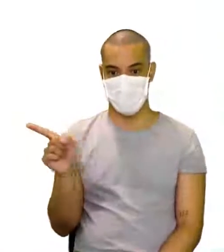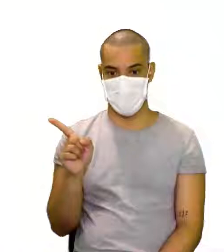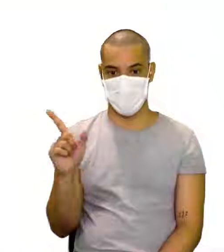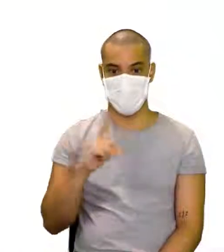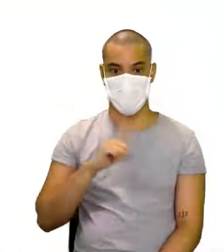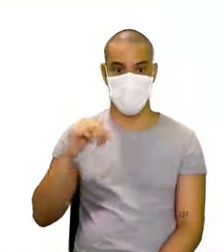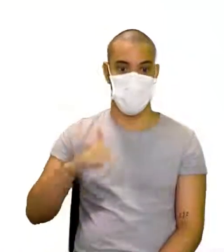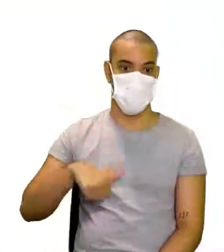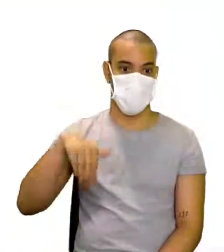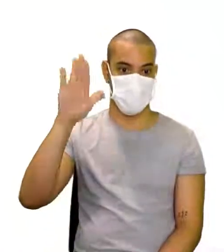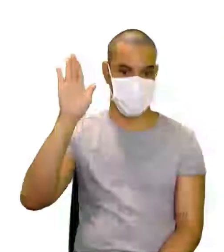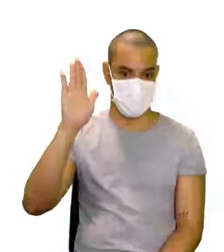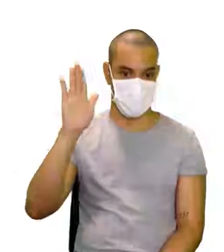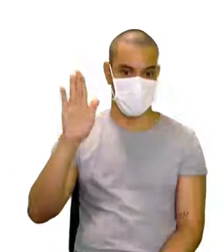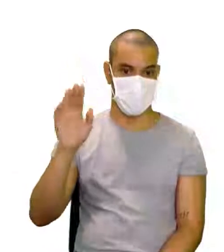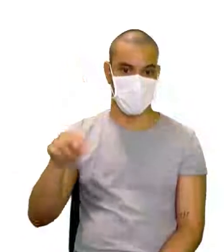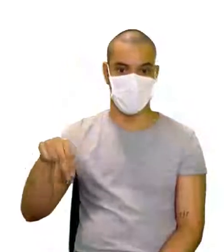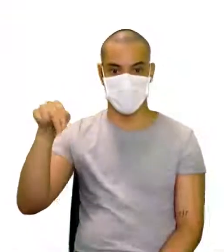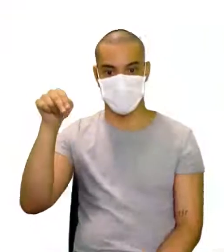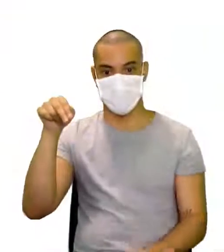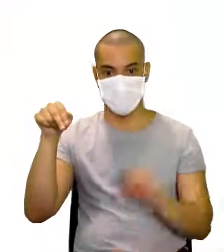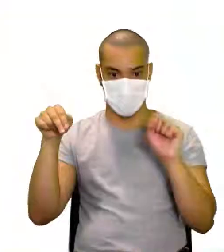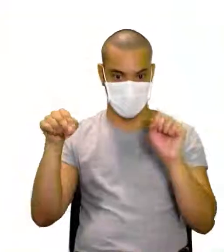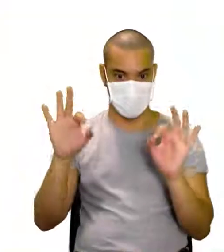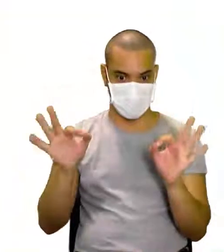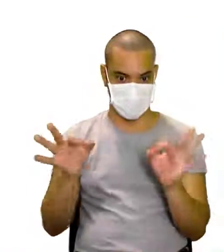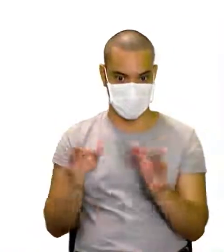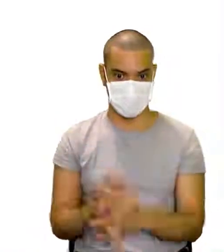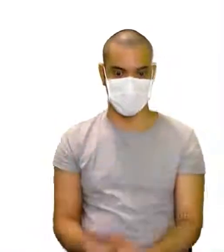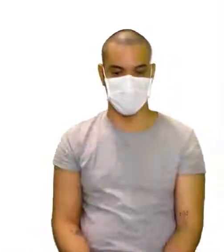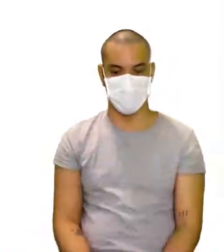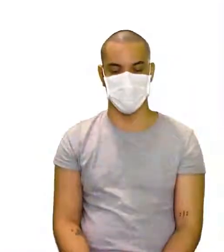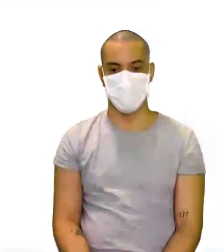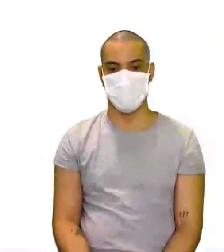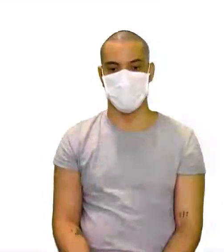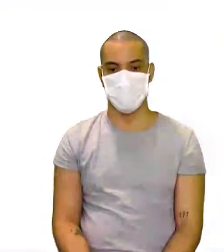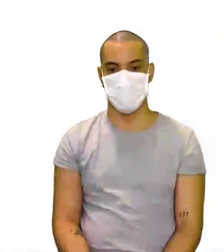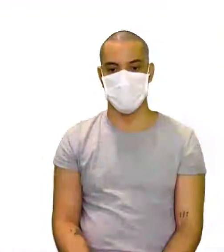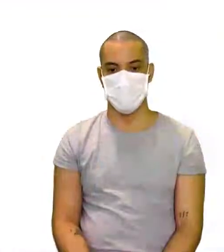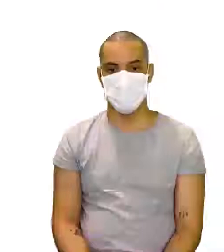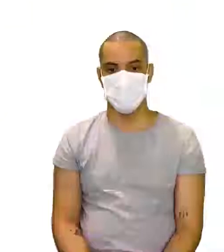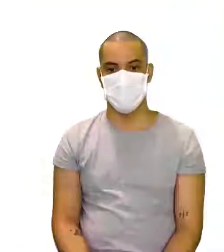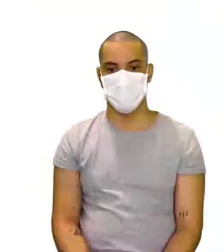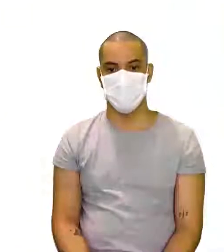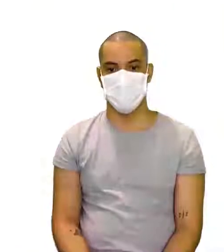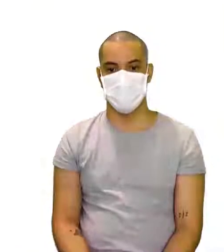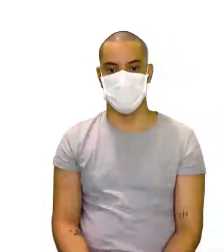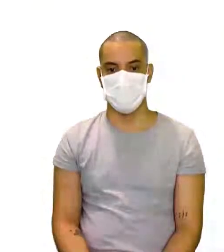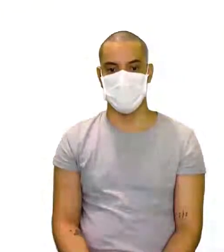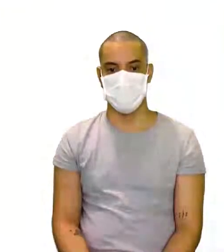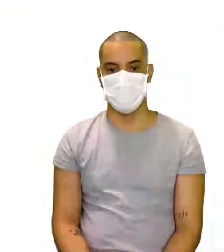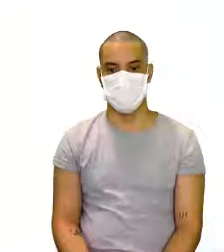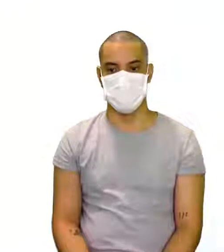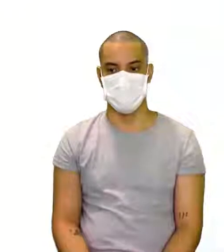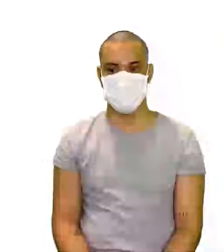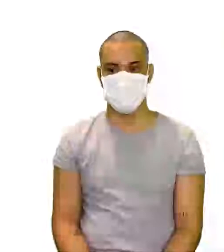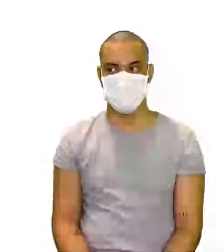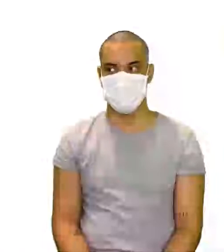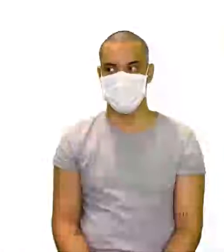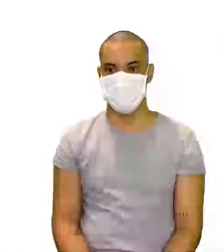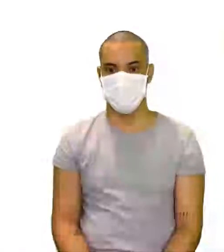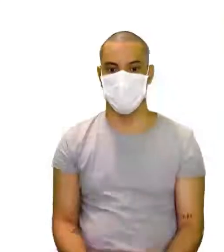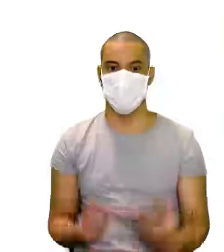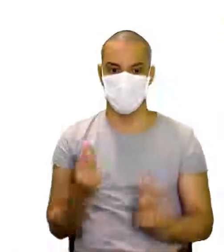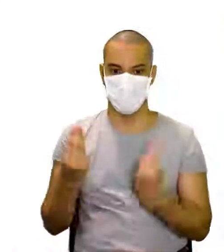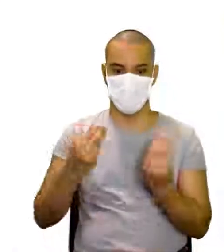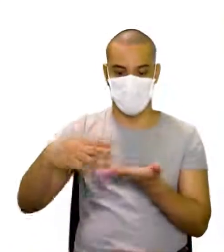mais intenso aqui, ó, a interação nos polos, ok? E aqui mostra o jeito que está a limalha de